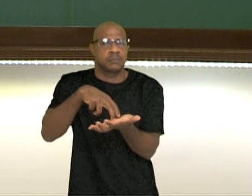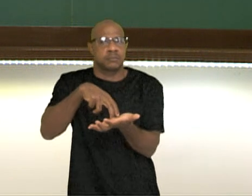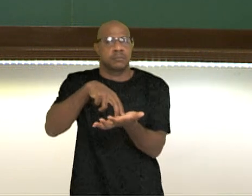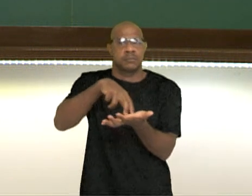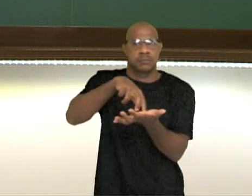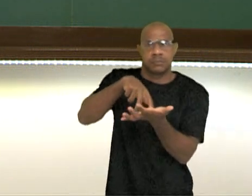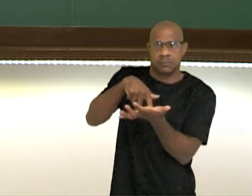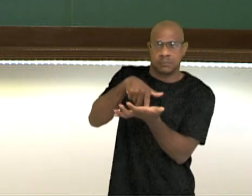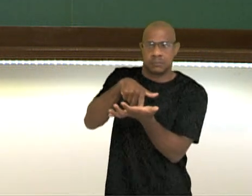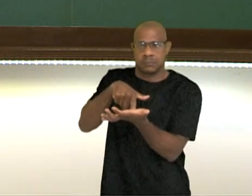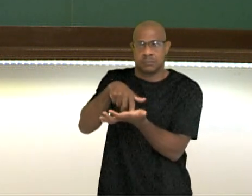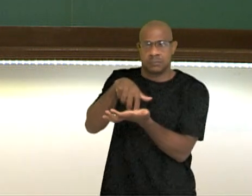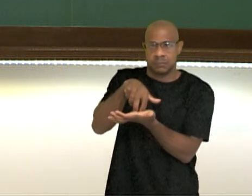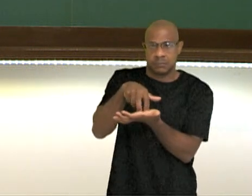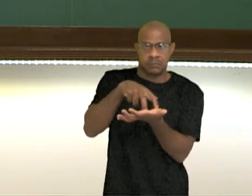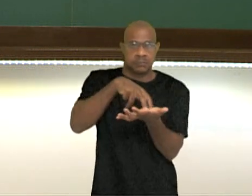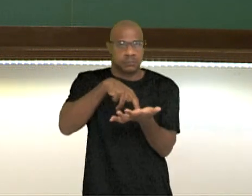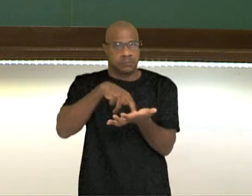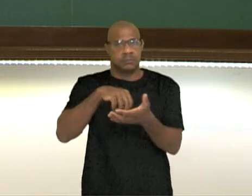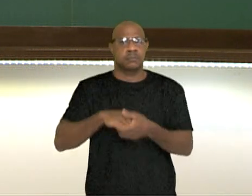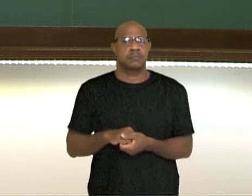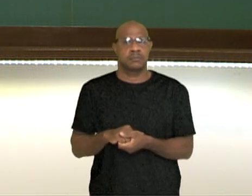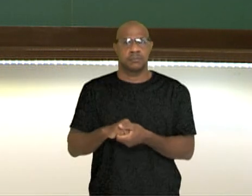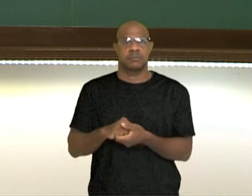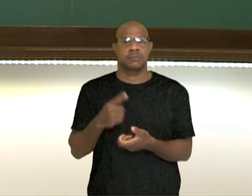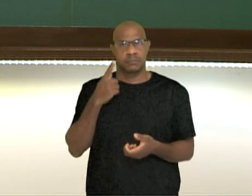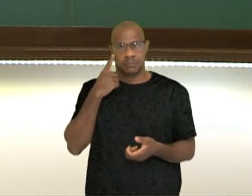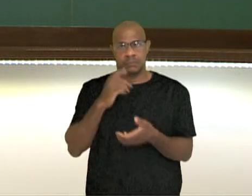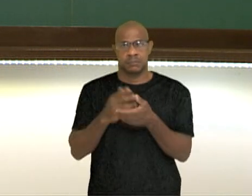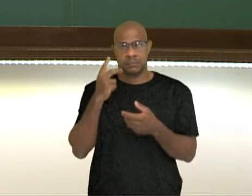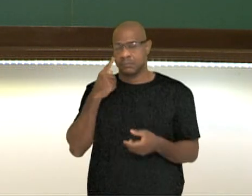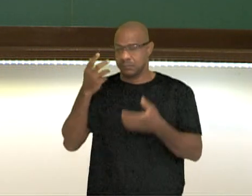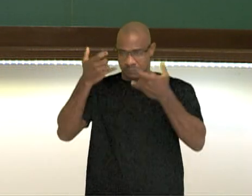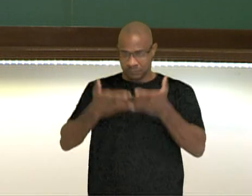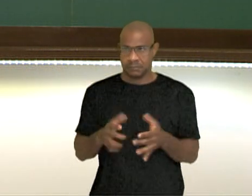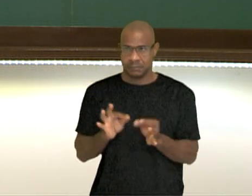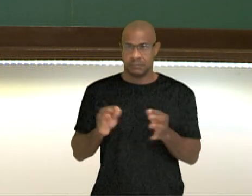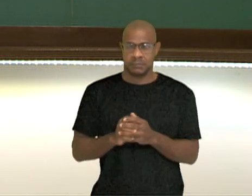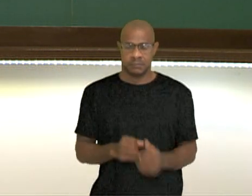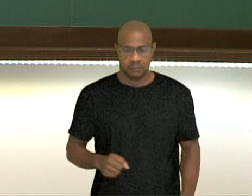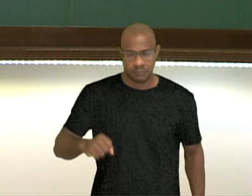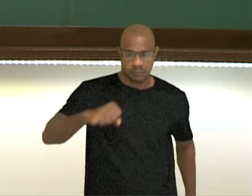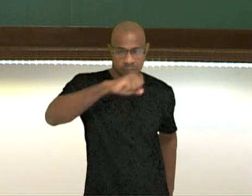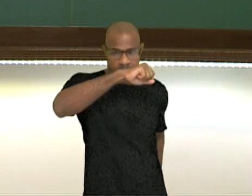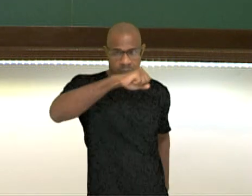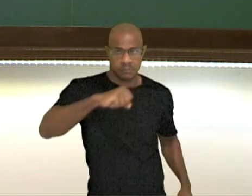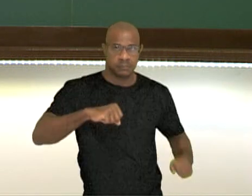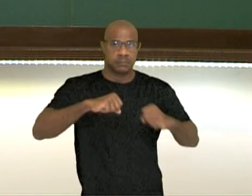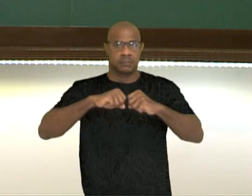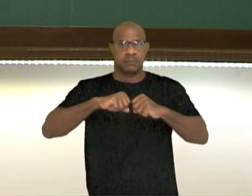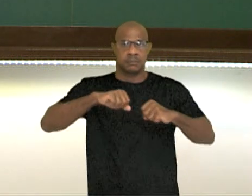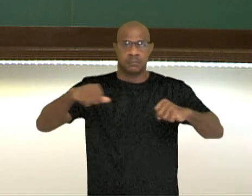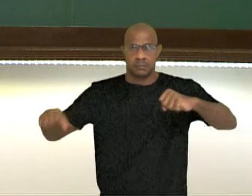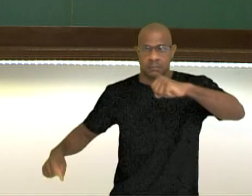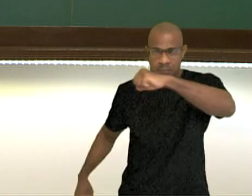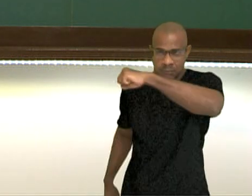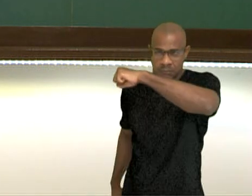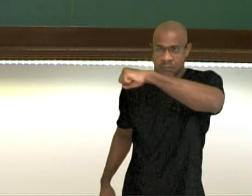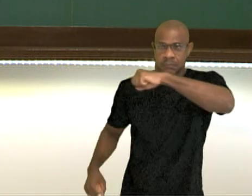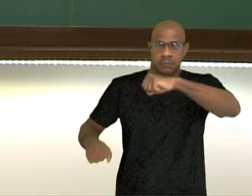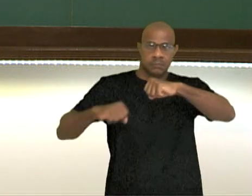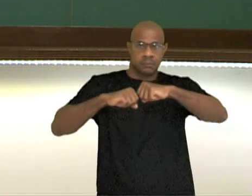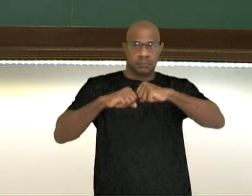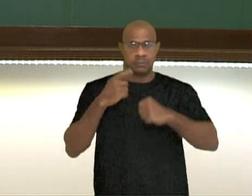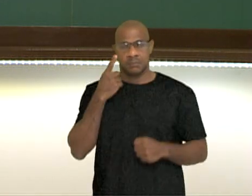para a direita, voltei na base. Viu que simples, né? Não tem complicação, gente. É facinho para